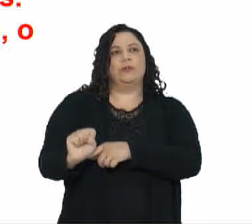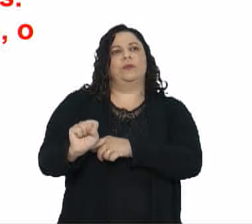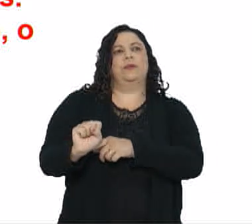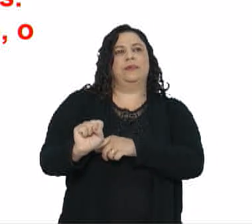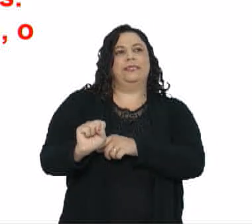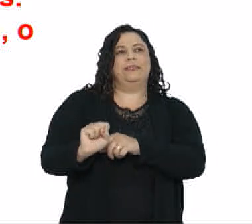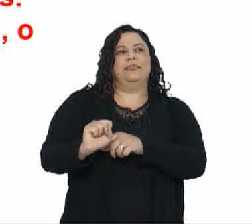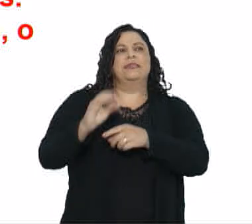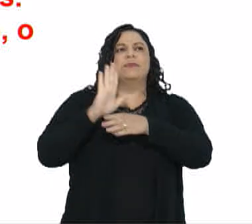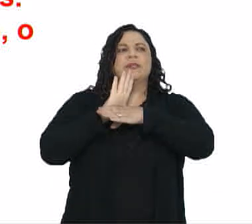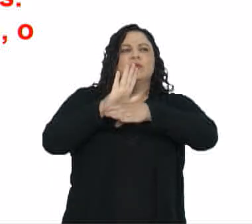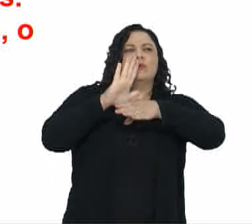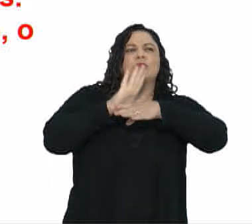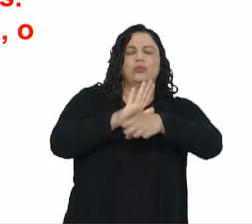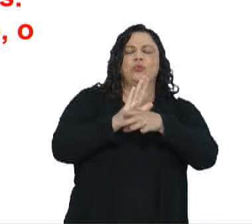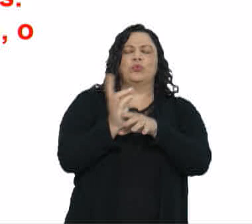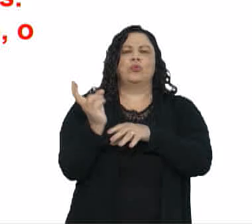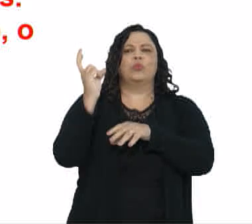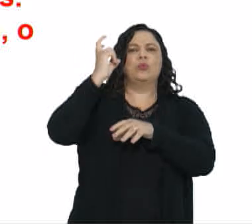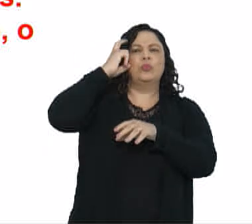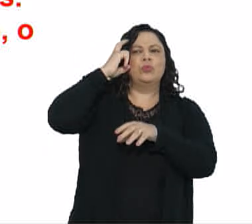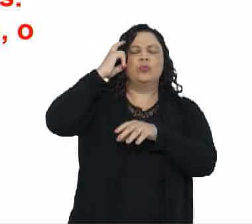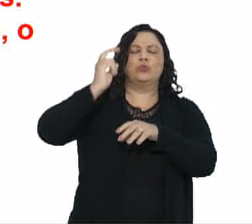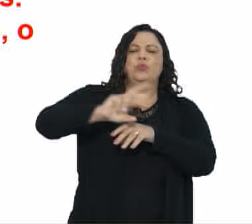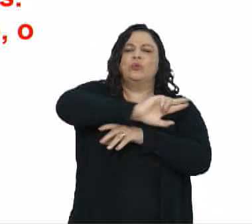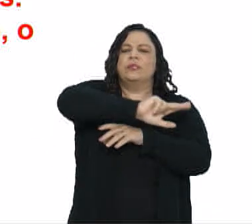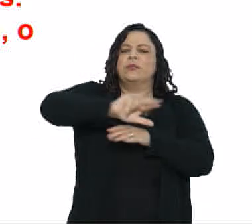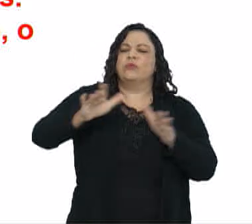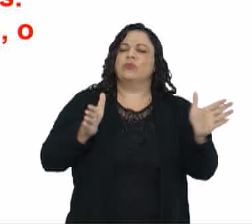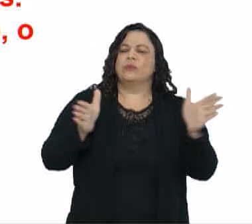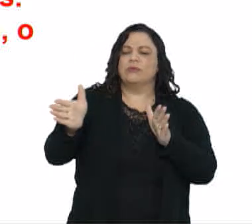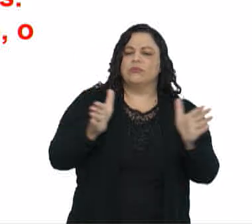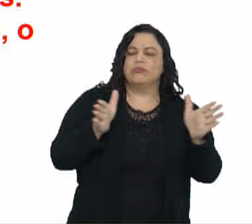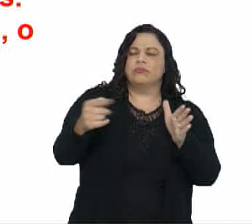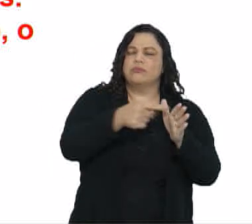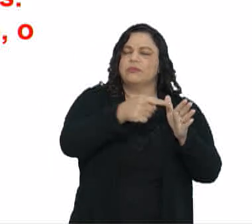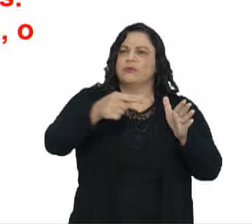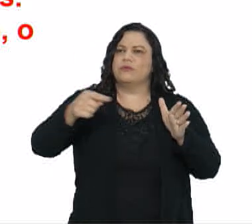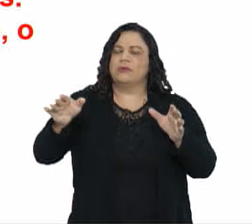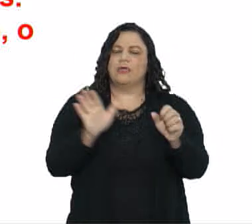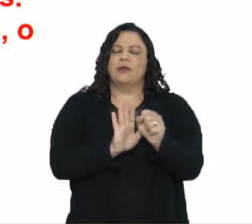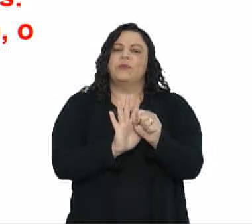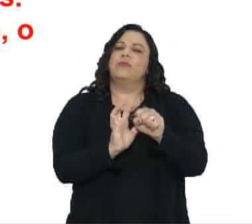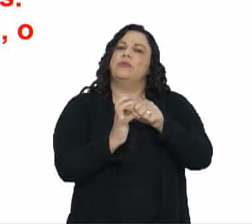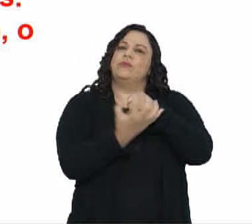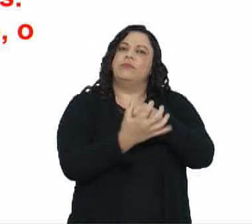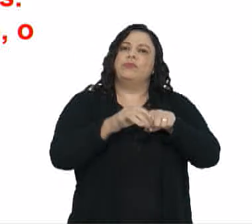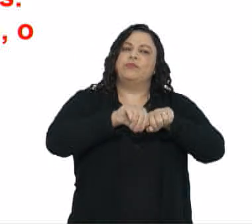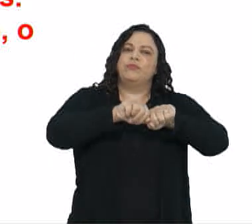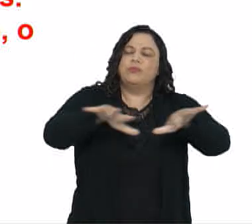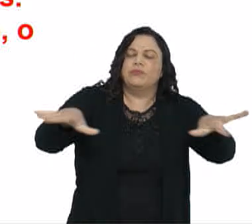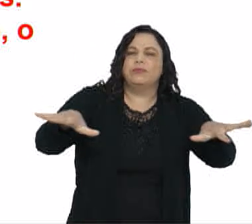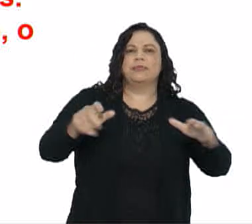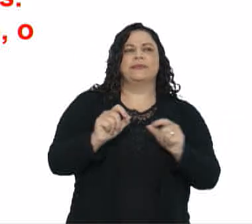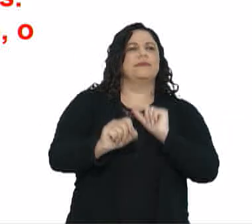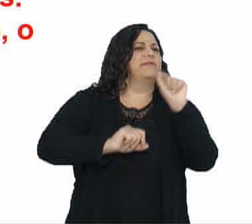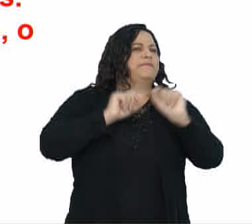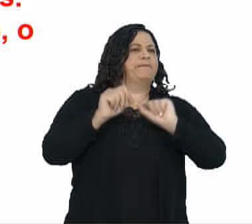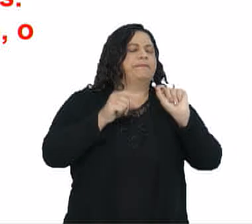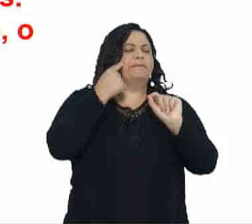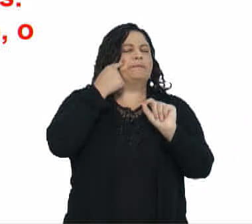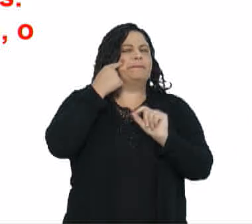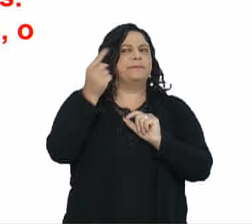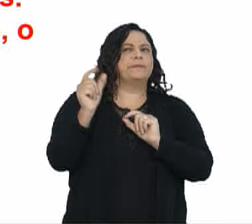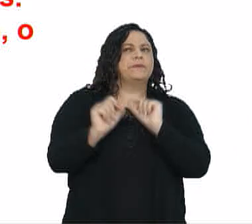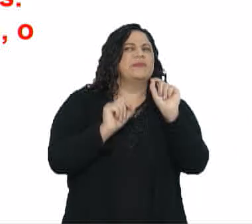26/5/2020. Lá, pensando, de quem está se falando? Né? De quem que está se falando ali? Da